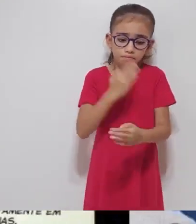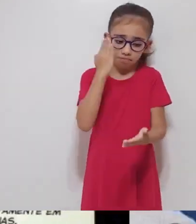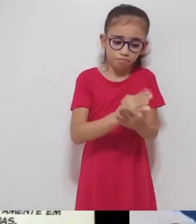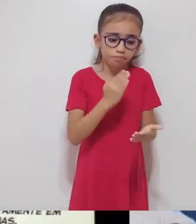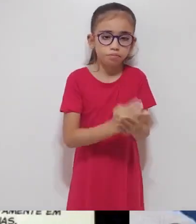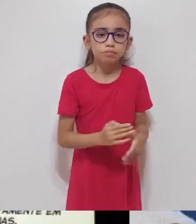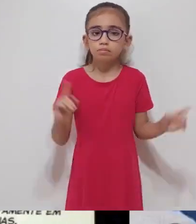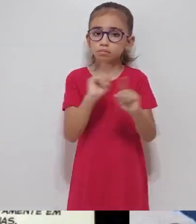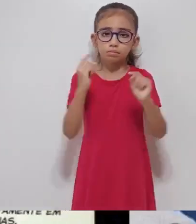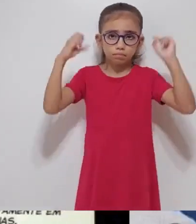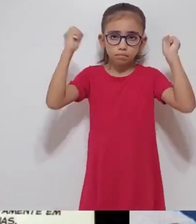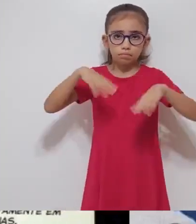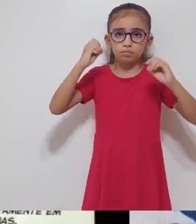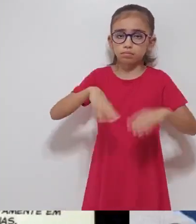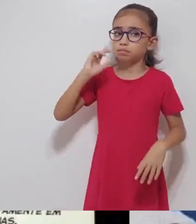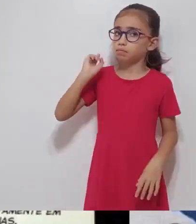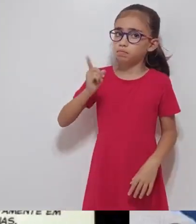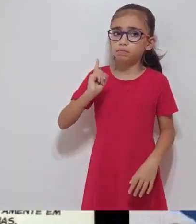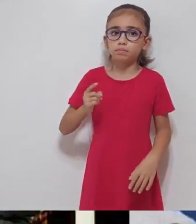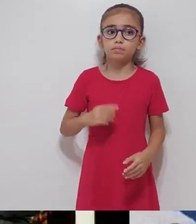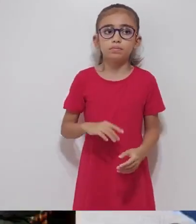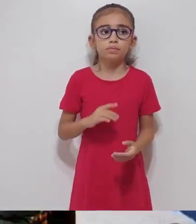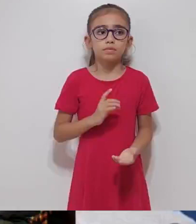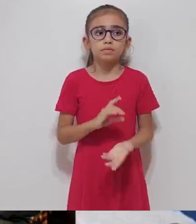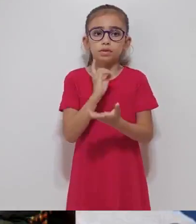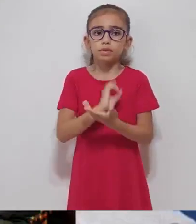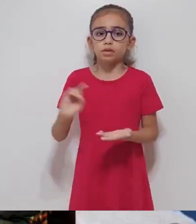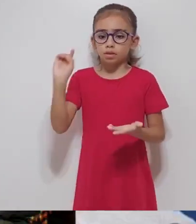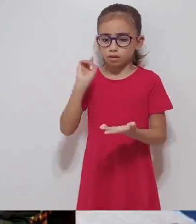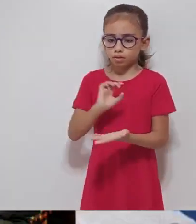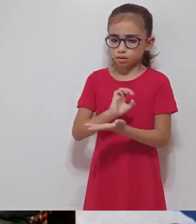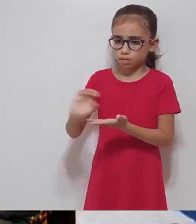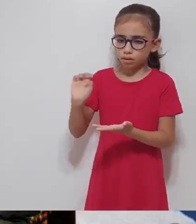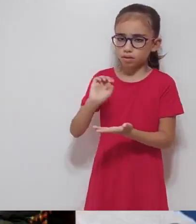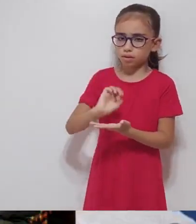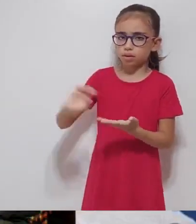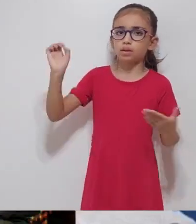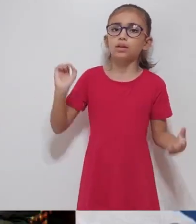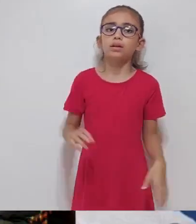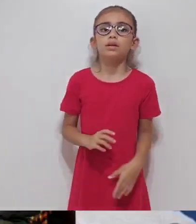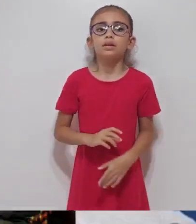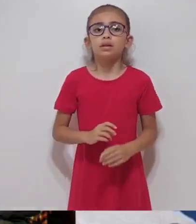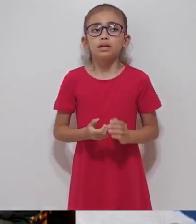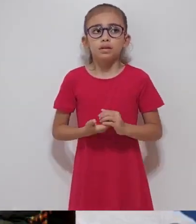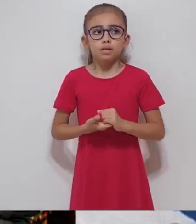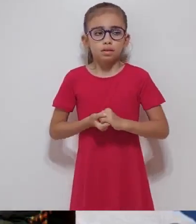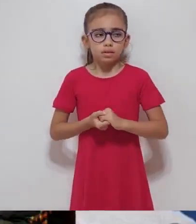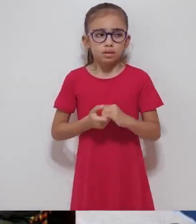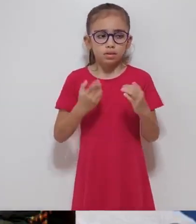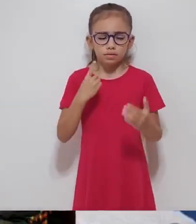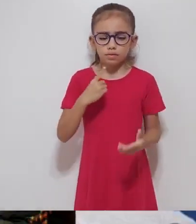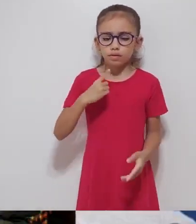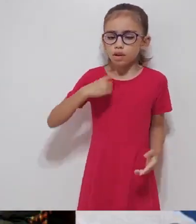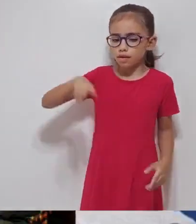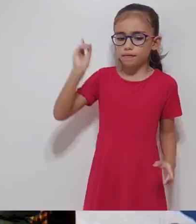chovia naquele lugar. Deus mandou Elias falar novamente com o rei. Então, ele